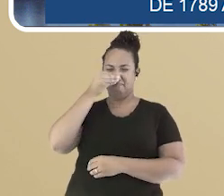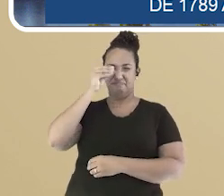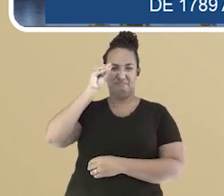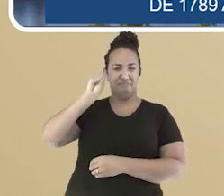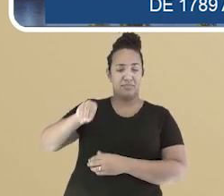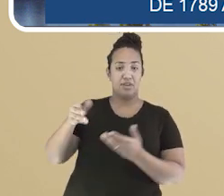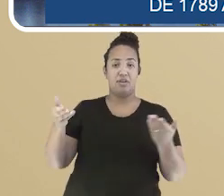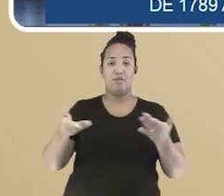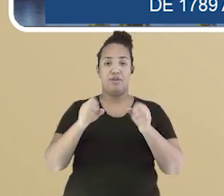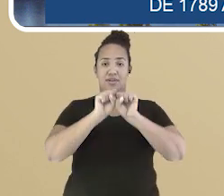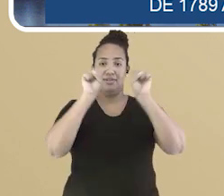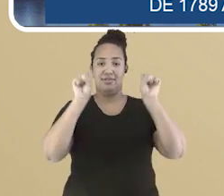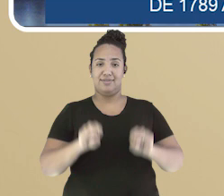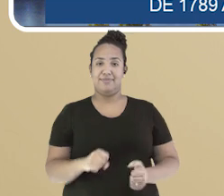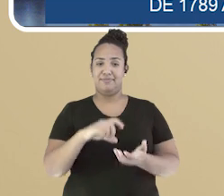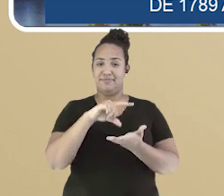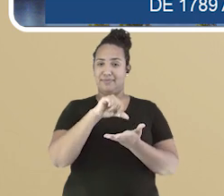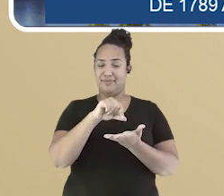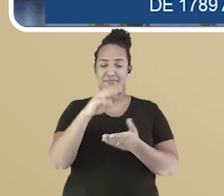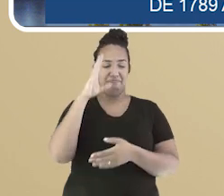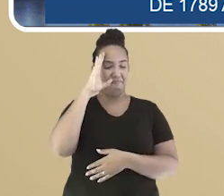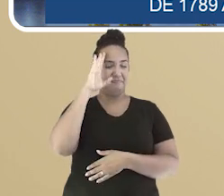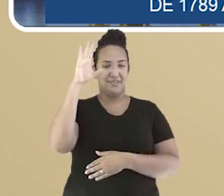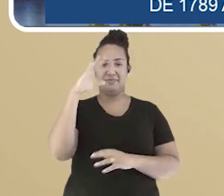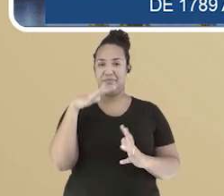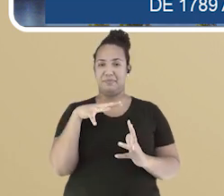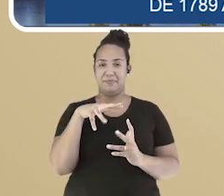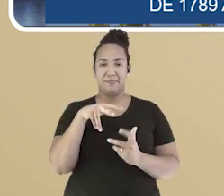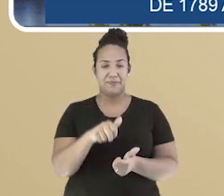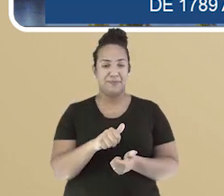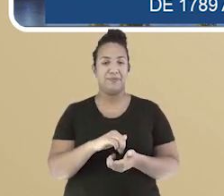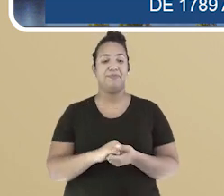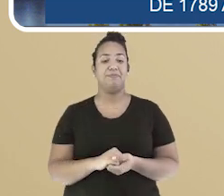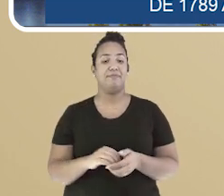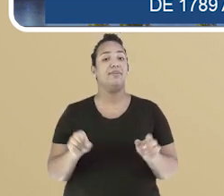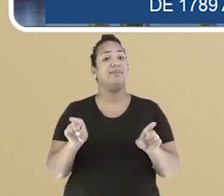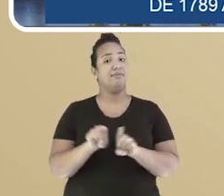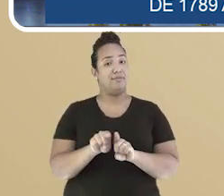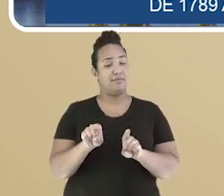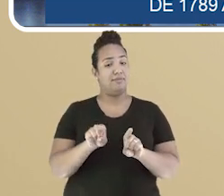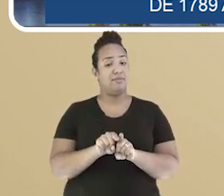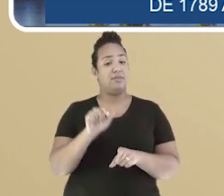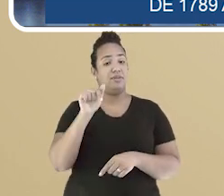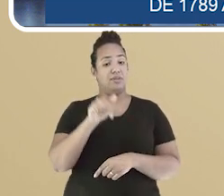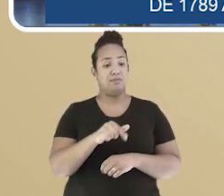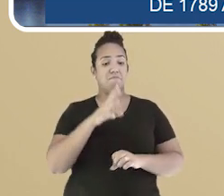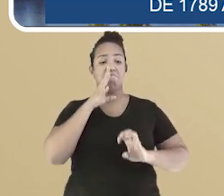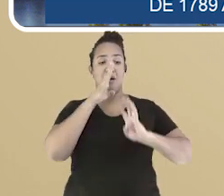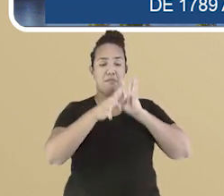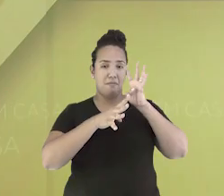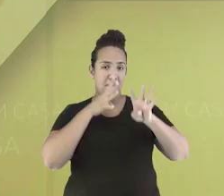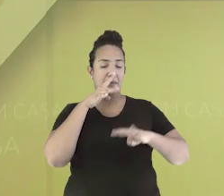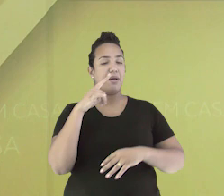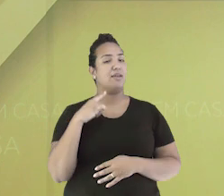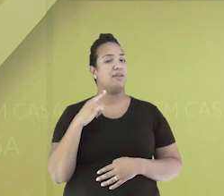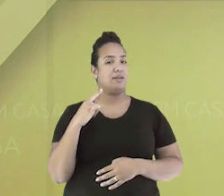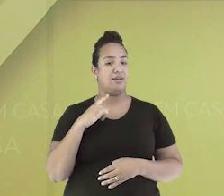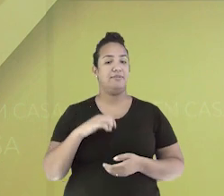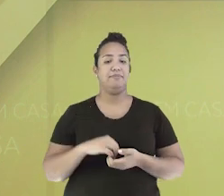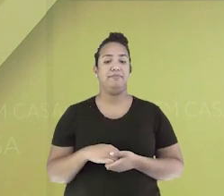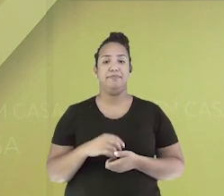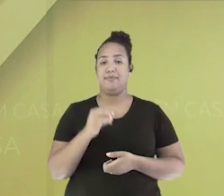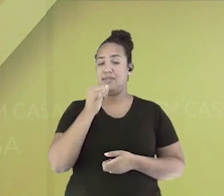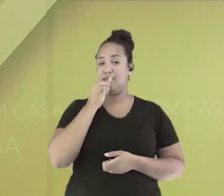o capitalismo foi instituído como o principal sistema monetário no mundo e, consequentemente, contestado e atacado. Aqui